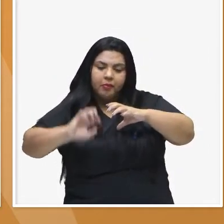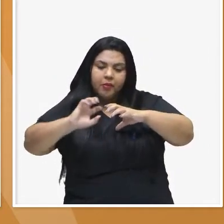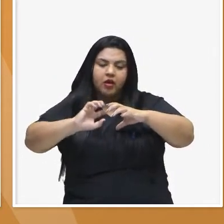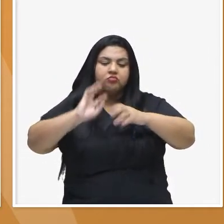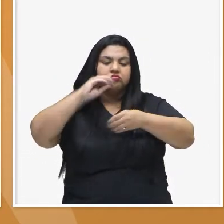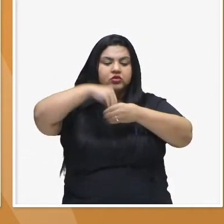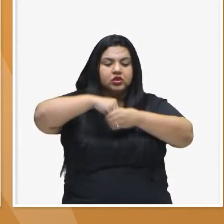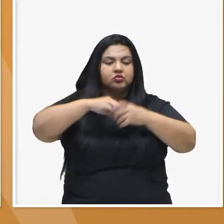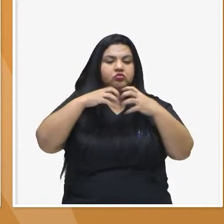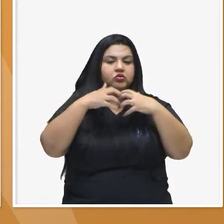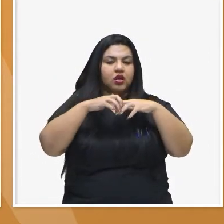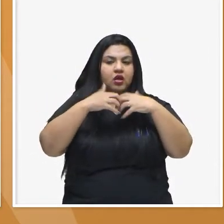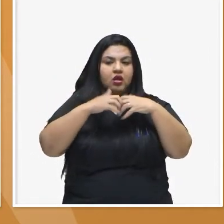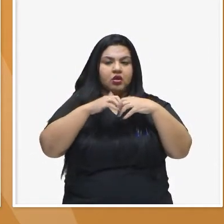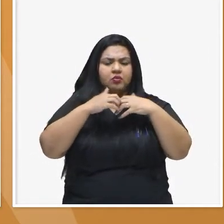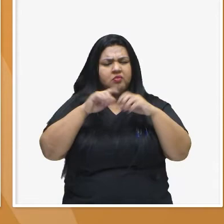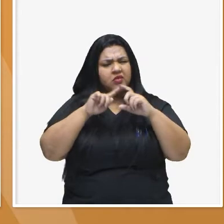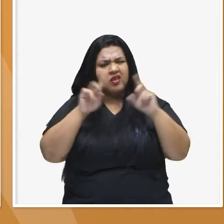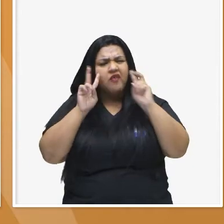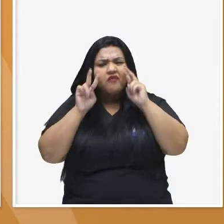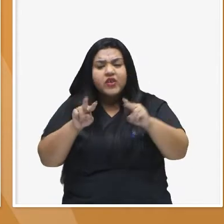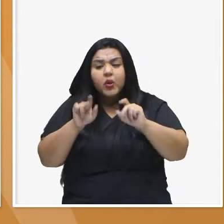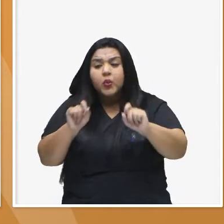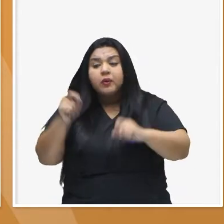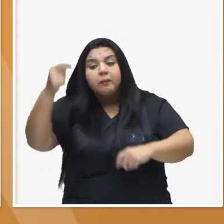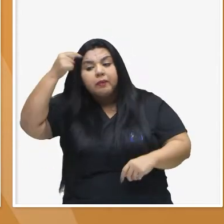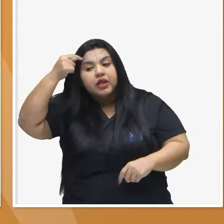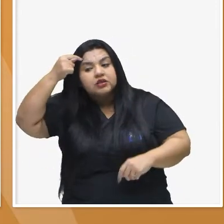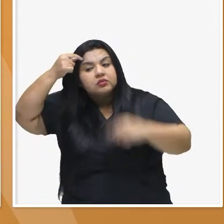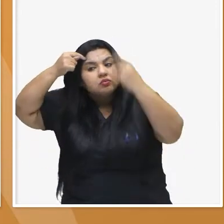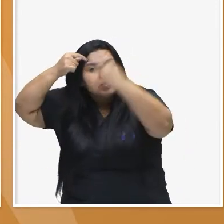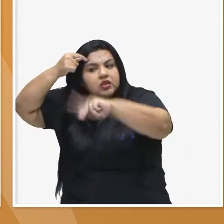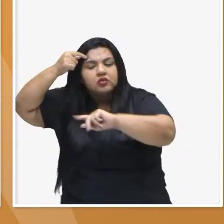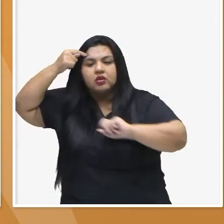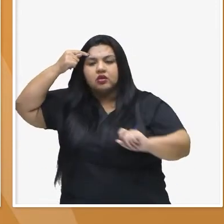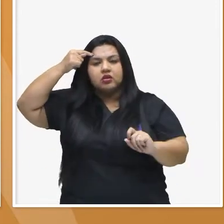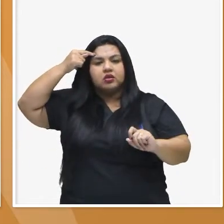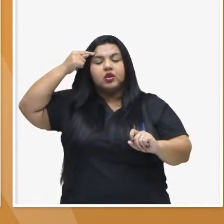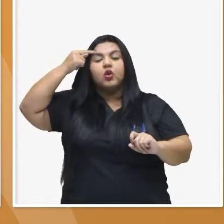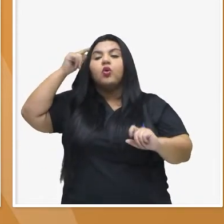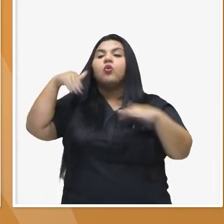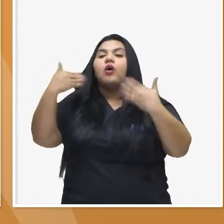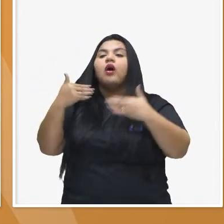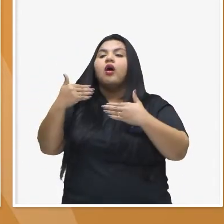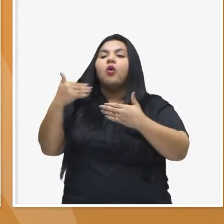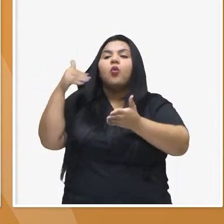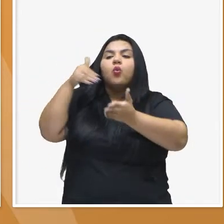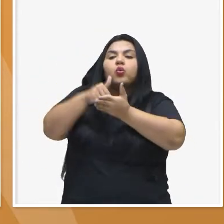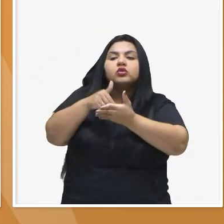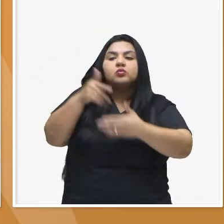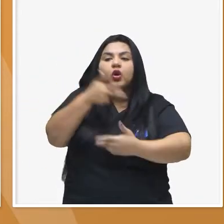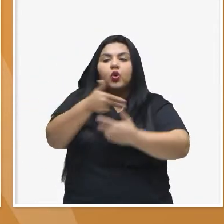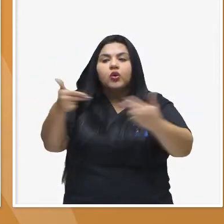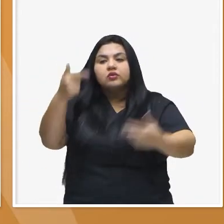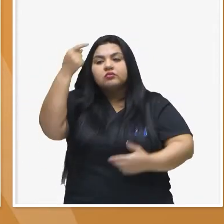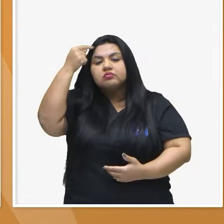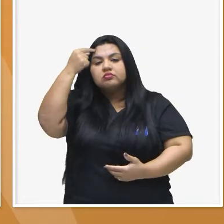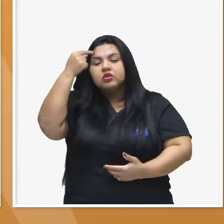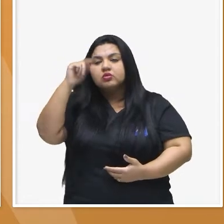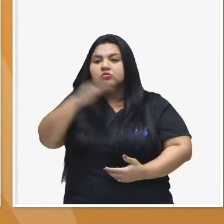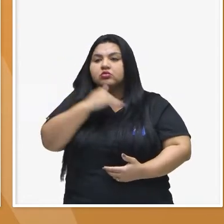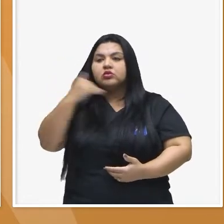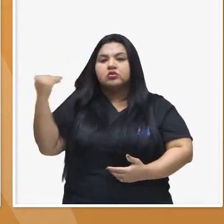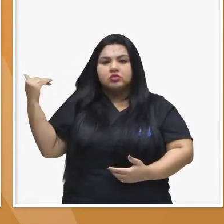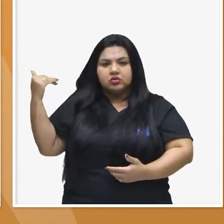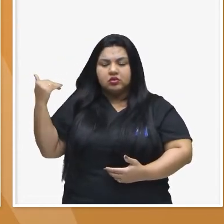cérebro humano. Mas você não consegue ver o que ele pensa. Você não sabe qual foi a última coisa que ele pensou. Uma pessoa que morreu